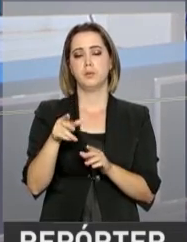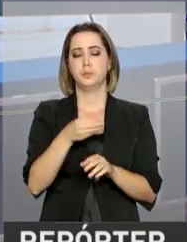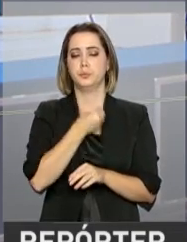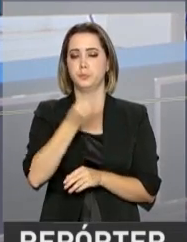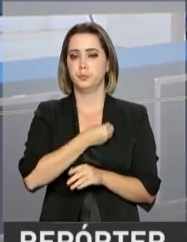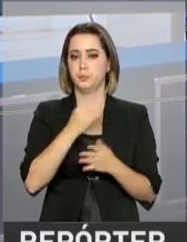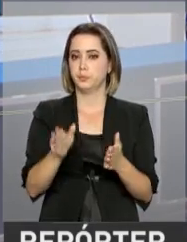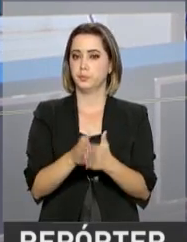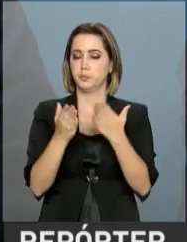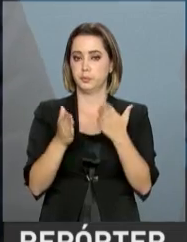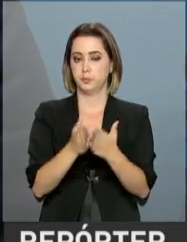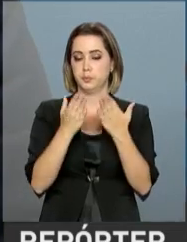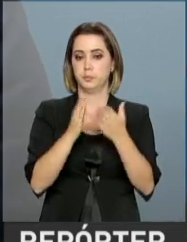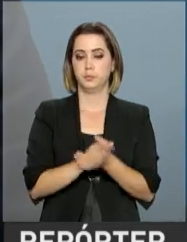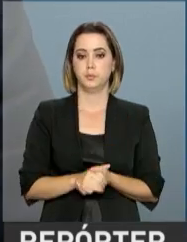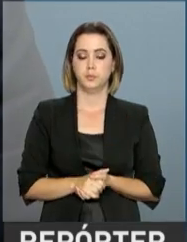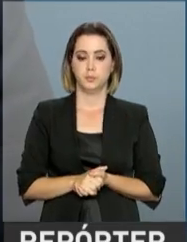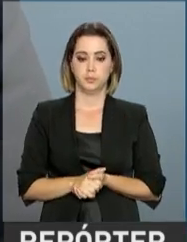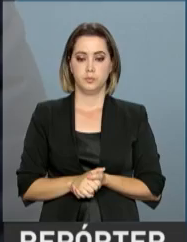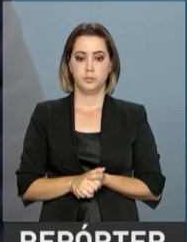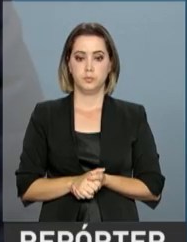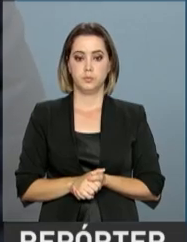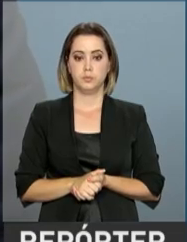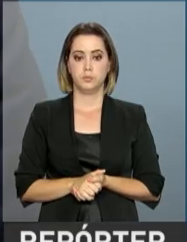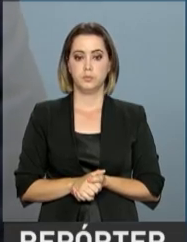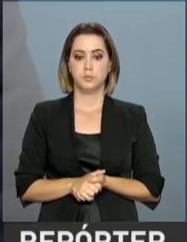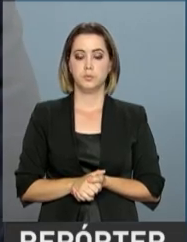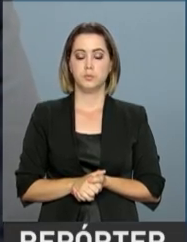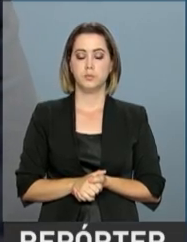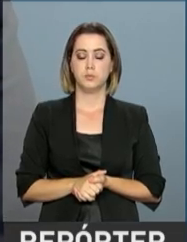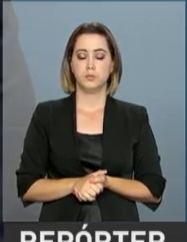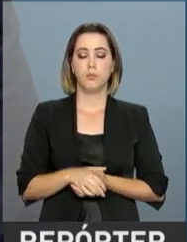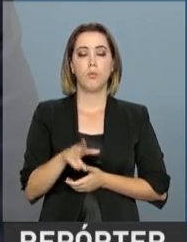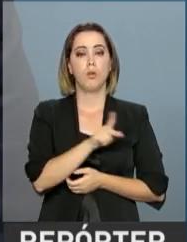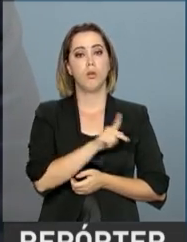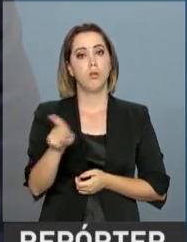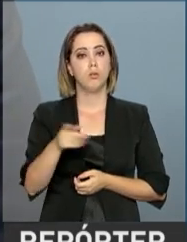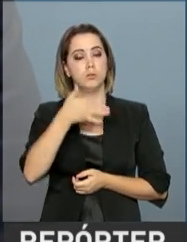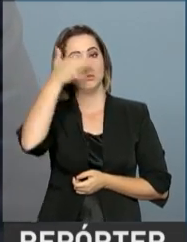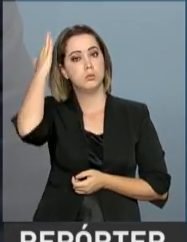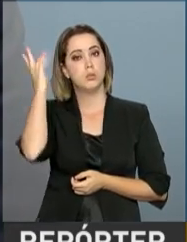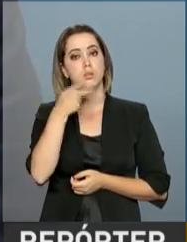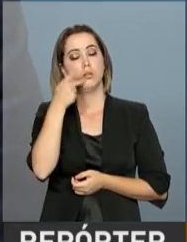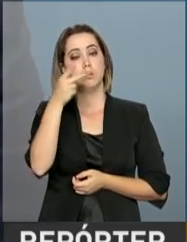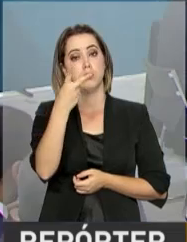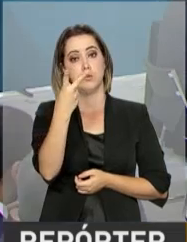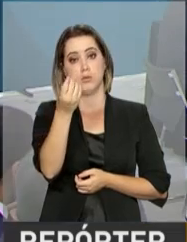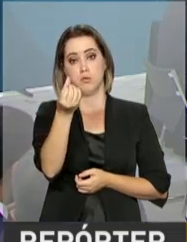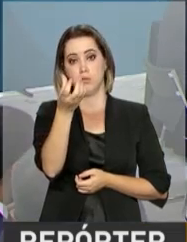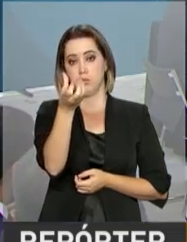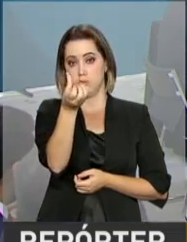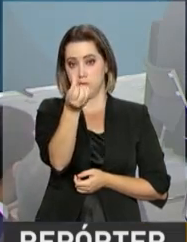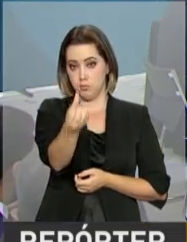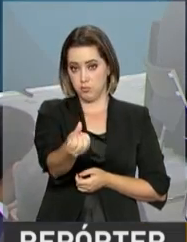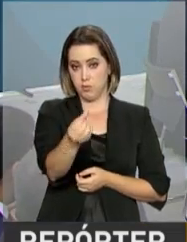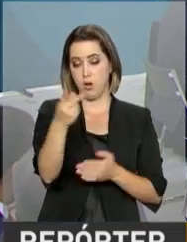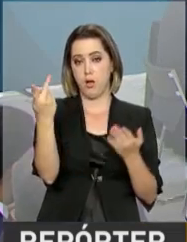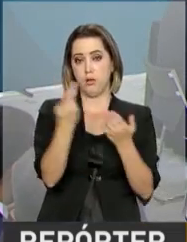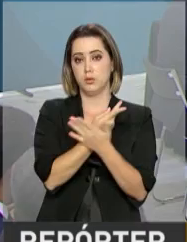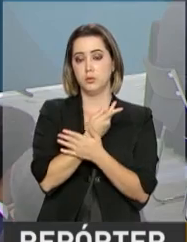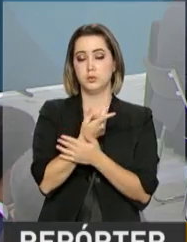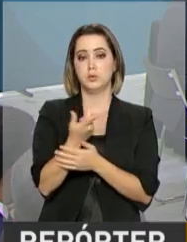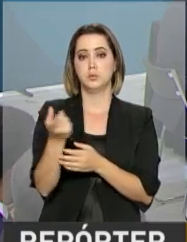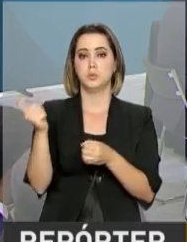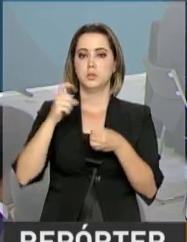mais pobres o presidente Michel Temer disse que o ano de 2016 foi pautado pela